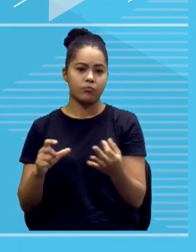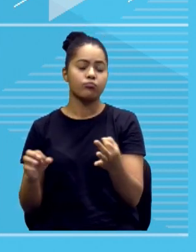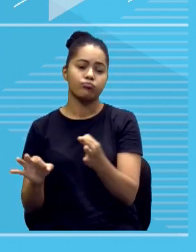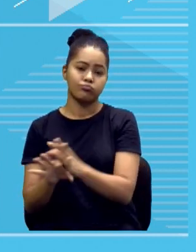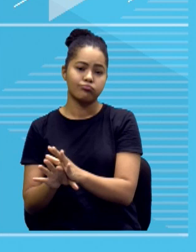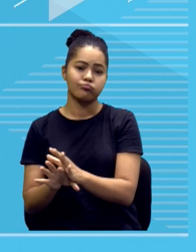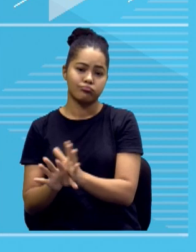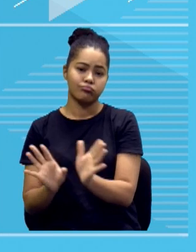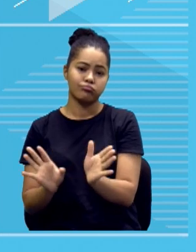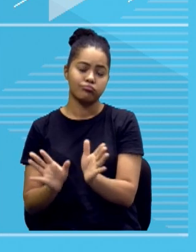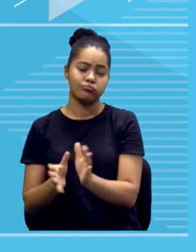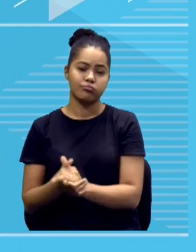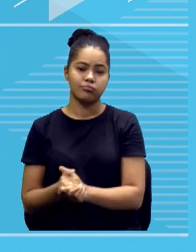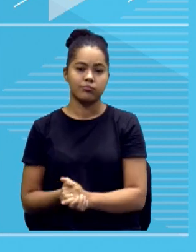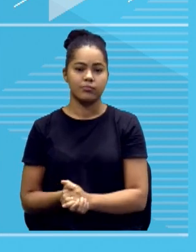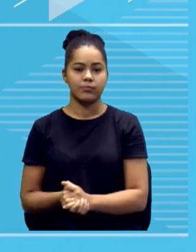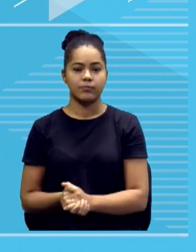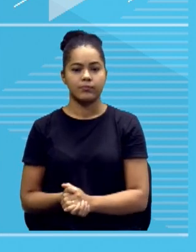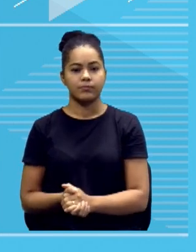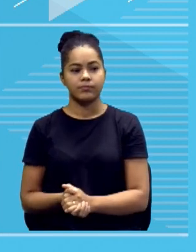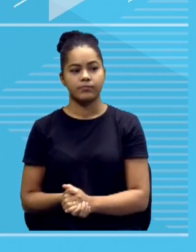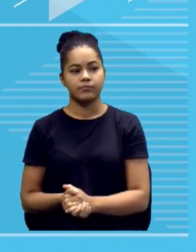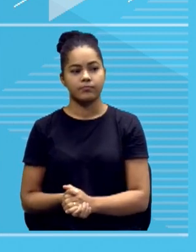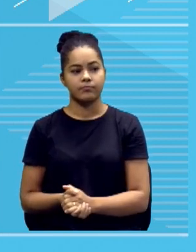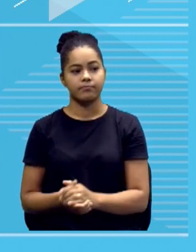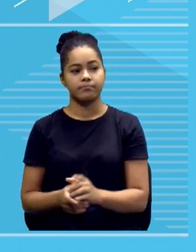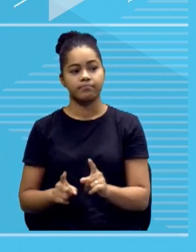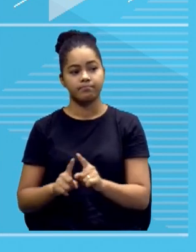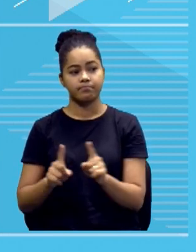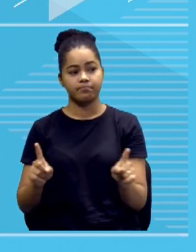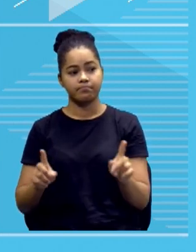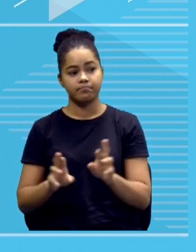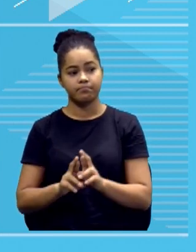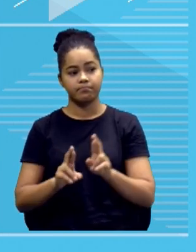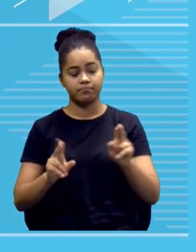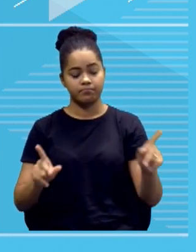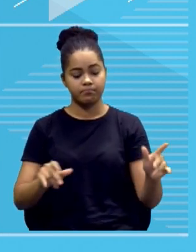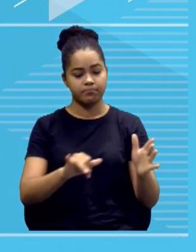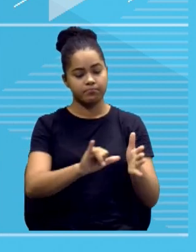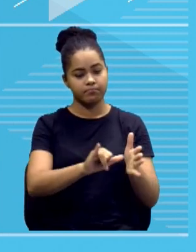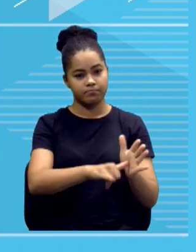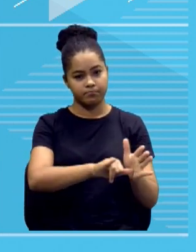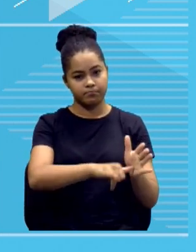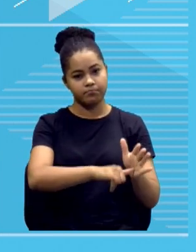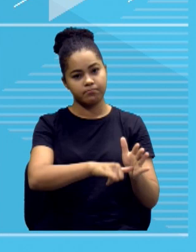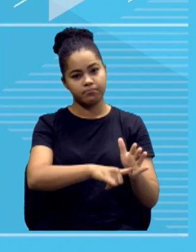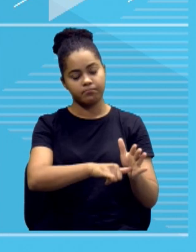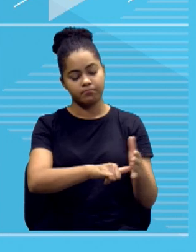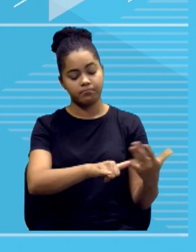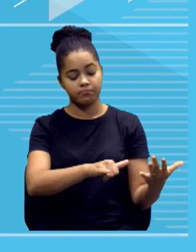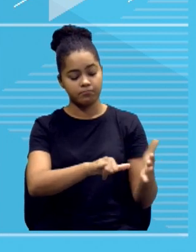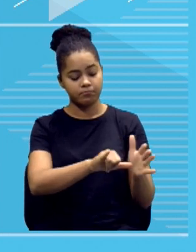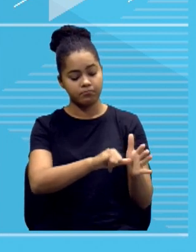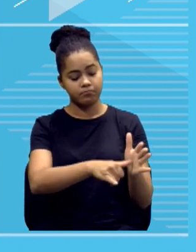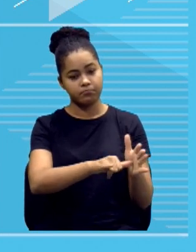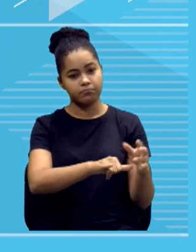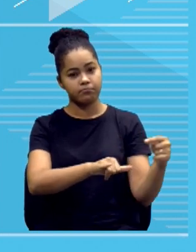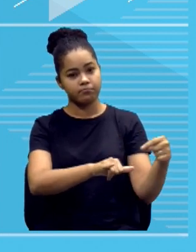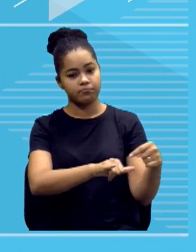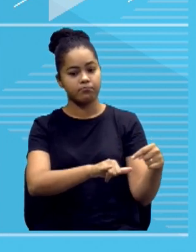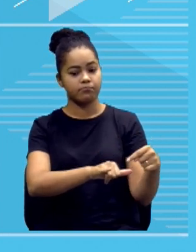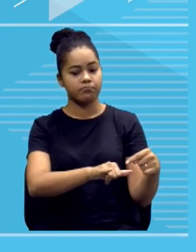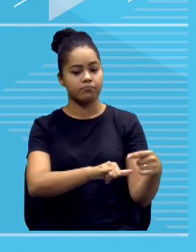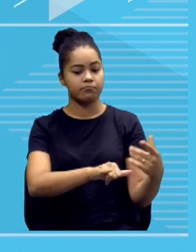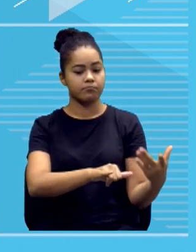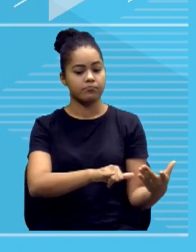bom? A pilha convencional. Diferente da prima dela, a bateria. A bateria, ela também